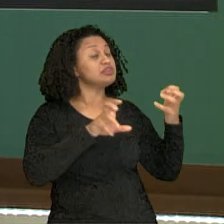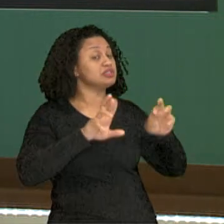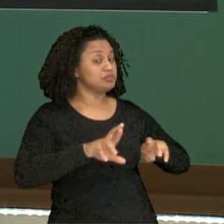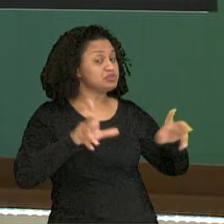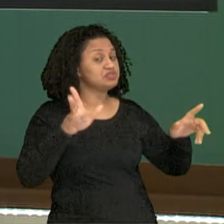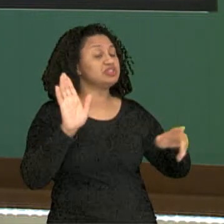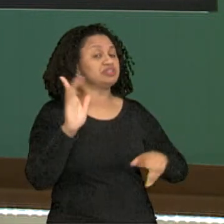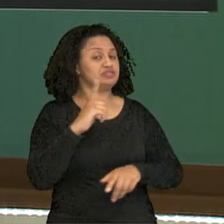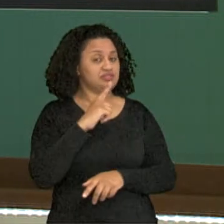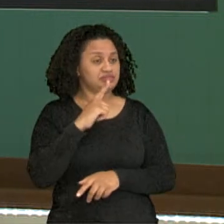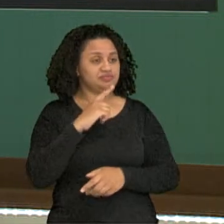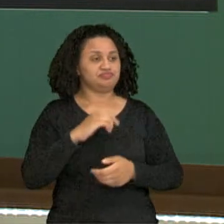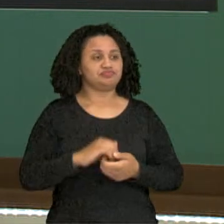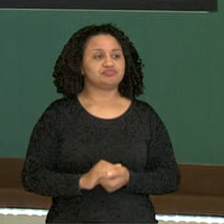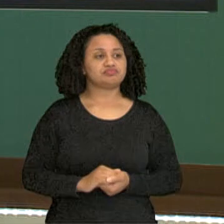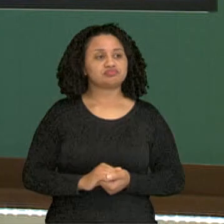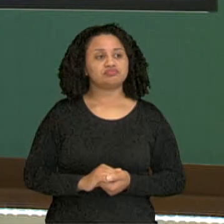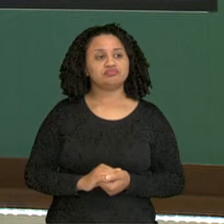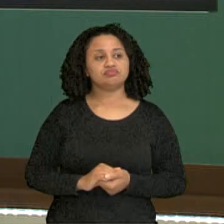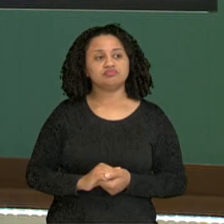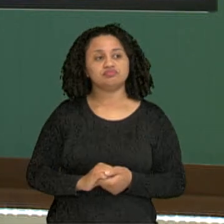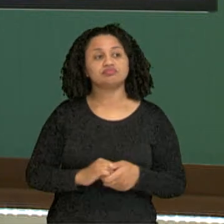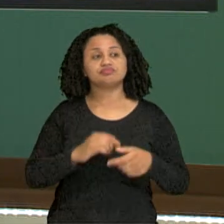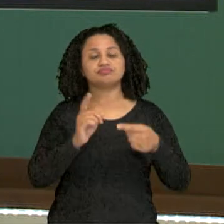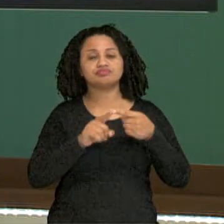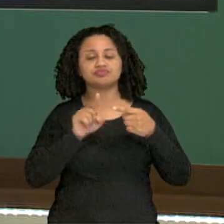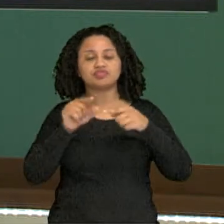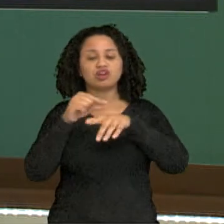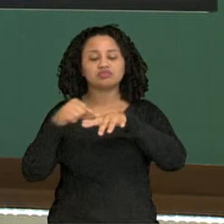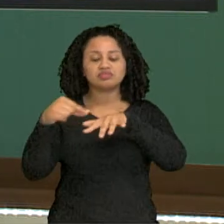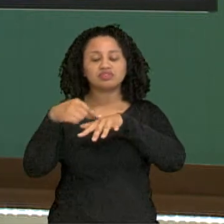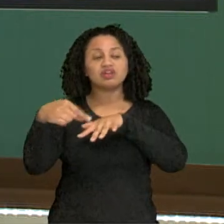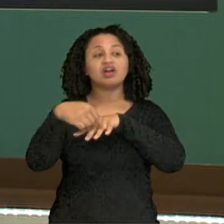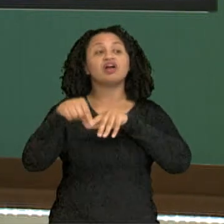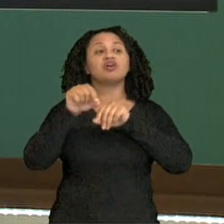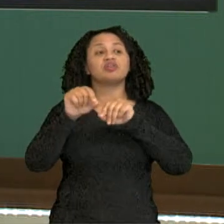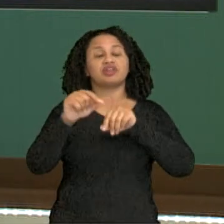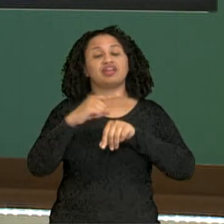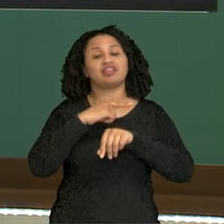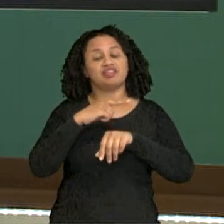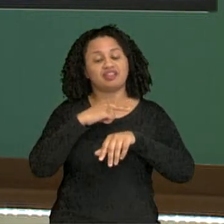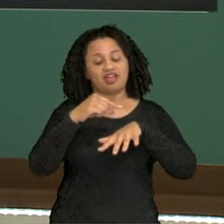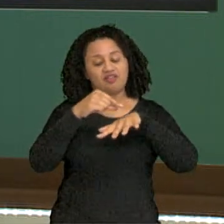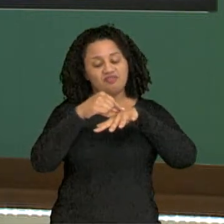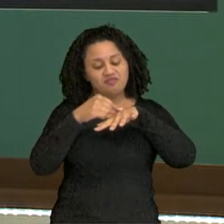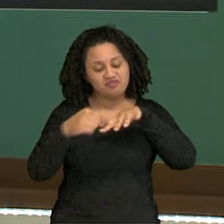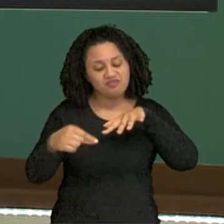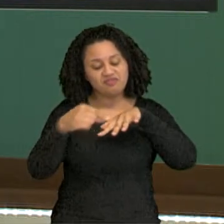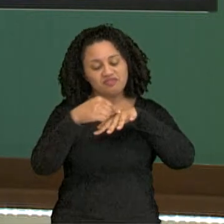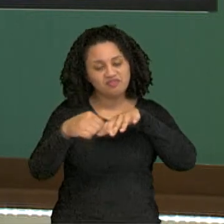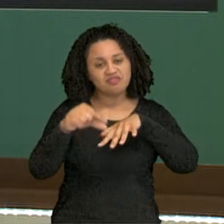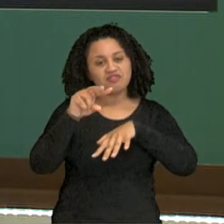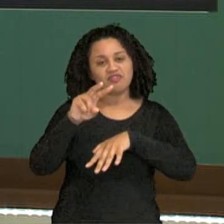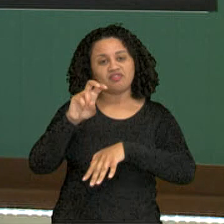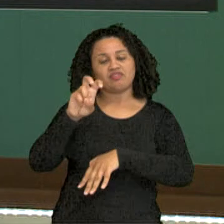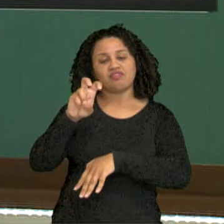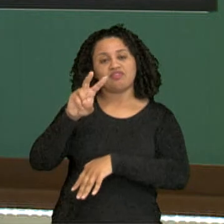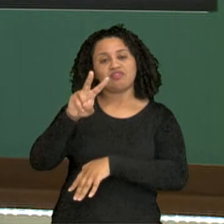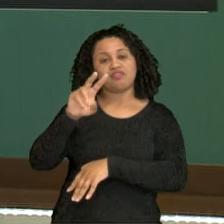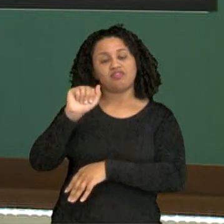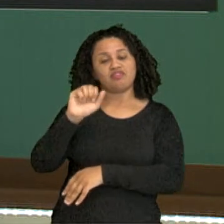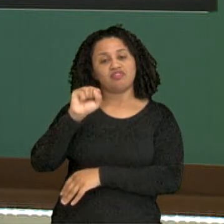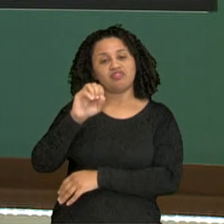diferença. Vamos ler o texto? As pteridófitas são vasculares. Essa é a